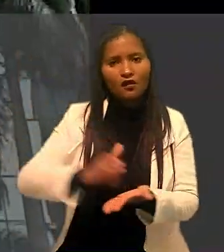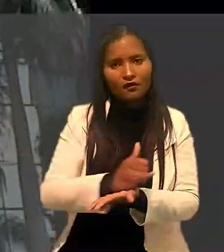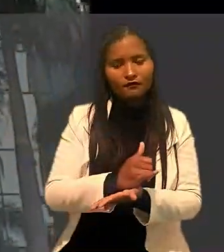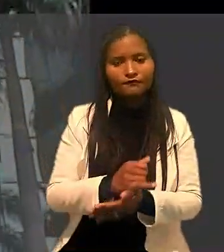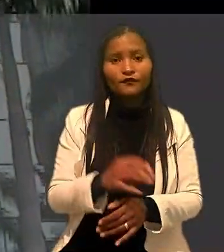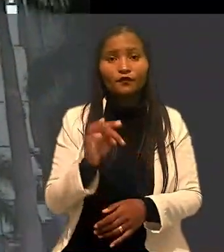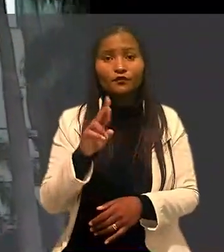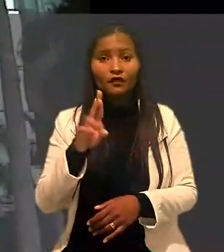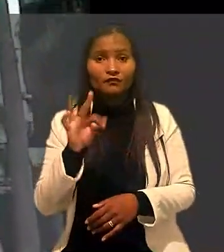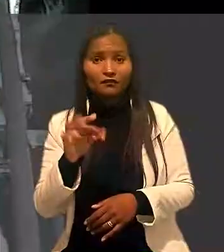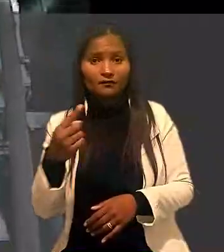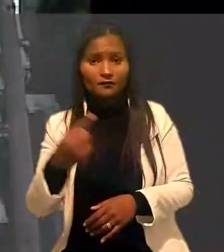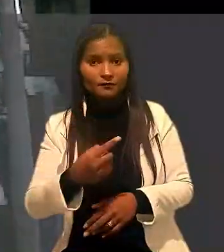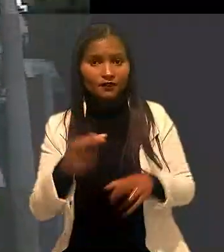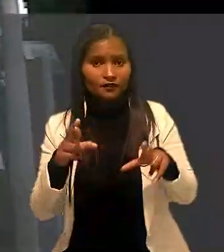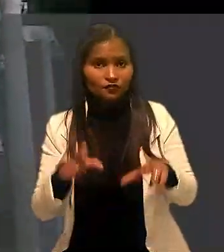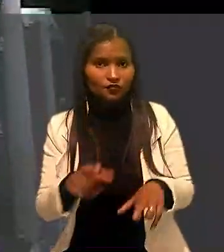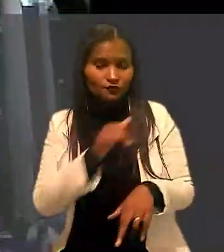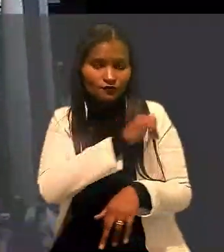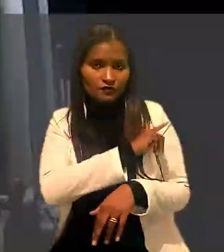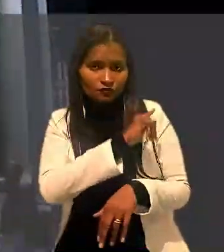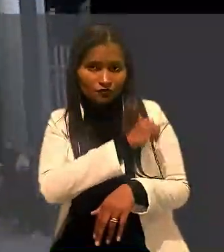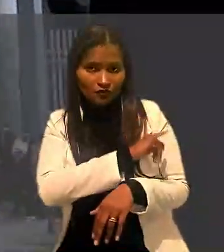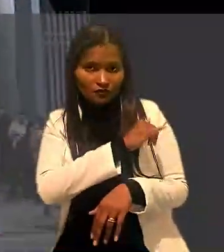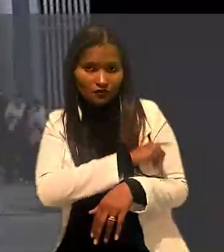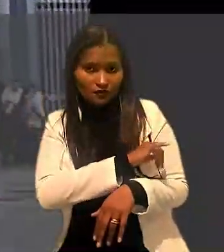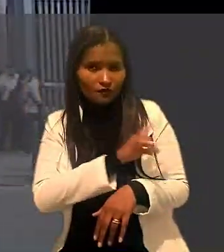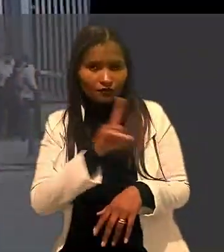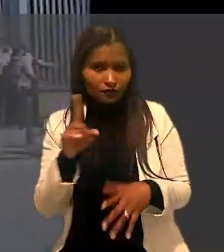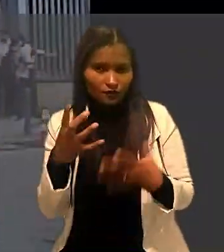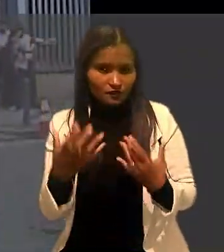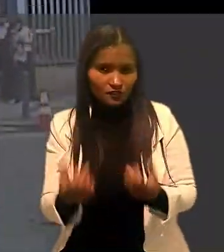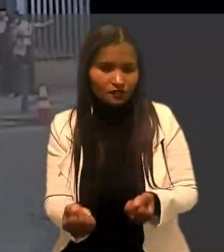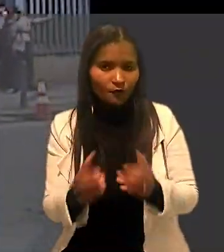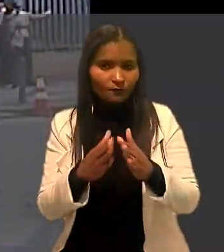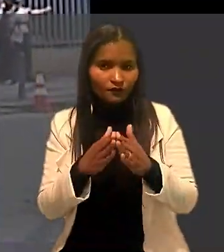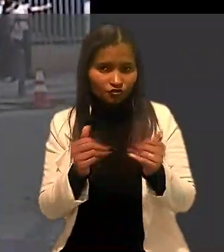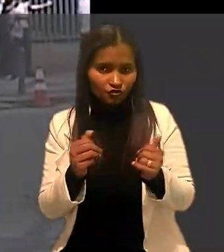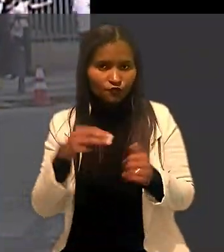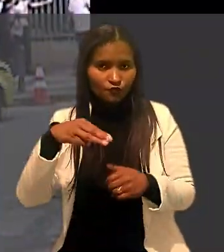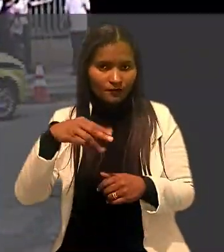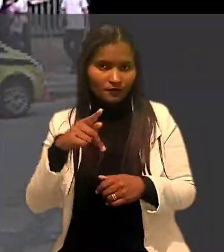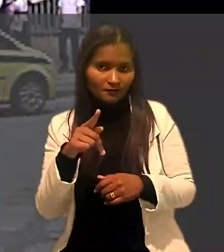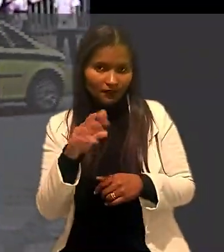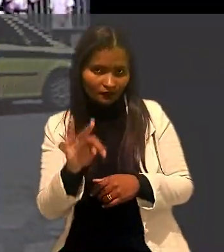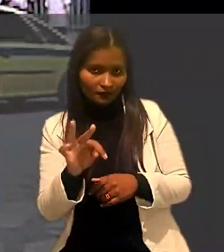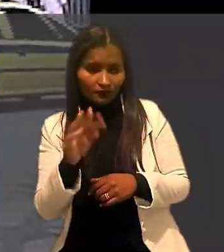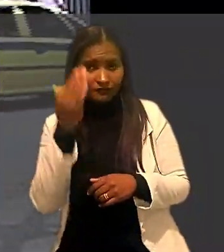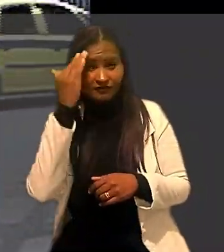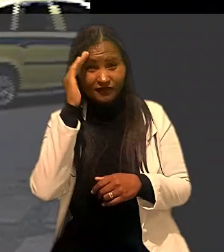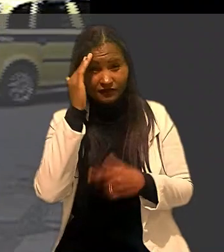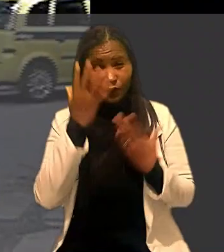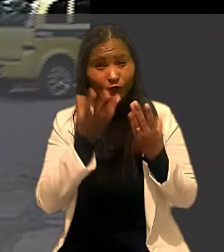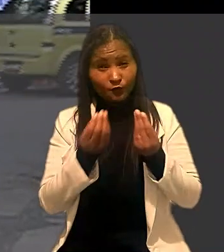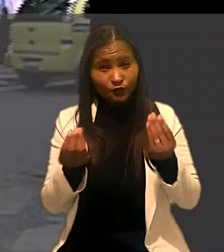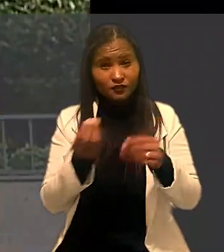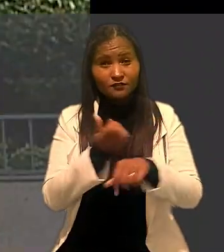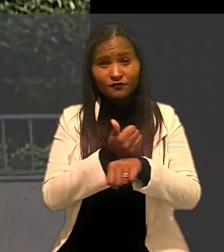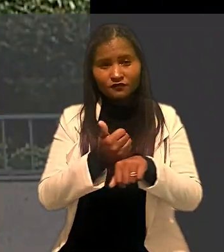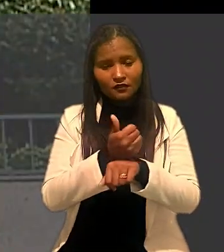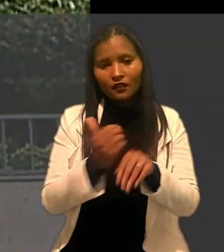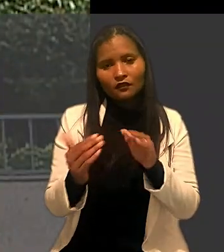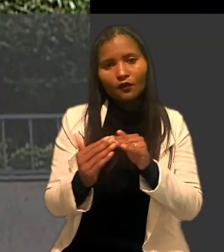O Tribunal Regional do Trabalho da Primeira Região, no Rio de Janeiro, ao negar o pedido do MPT, entendeu que muitas profissões